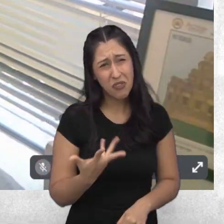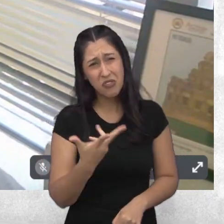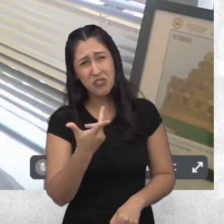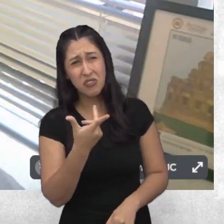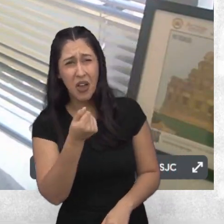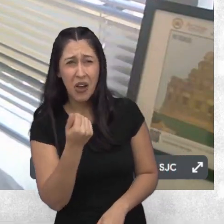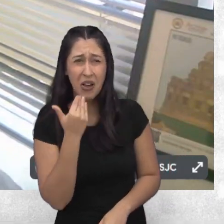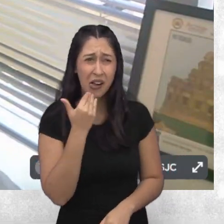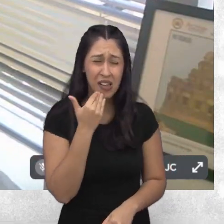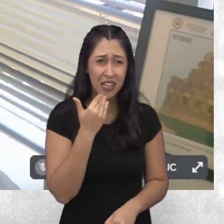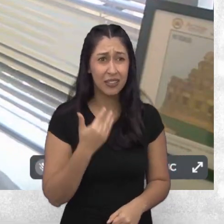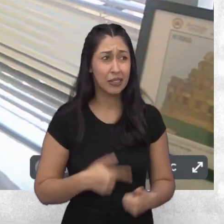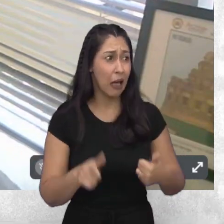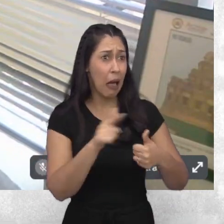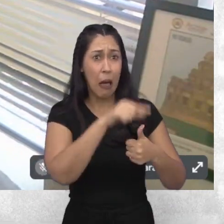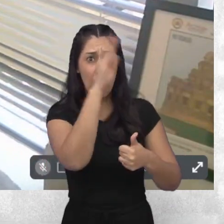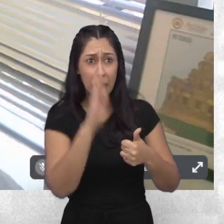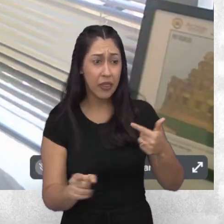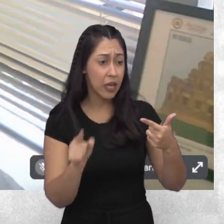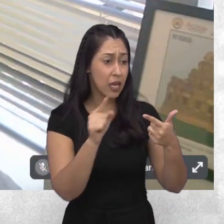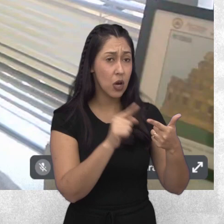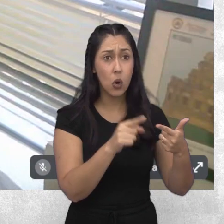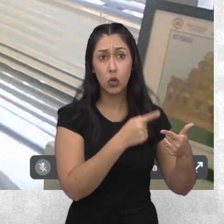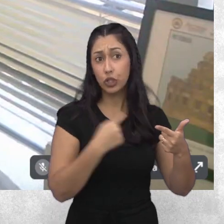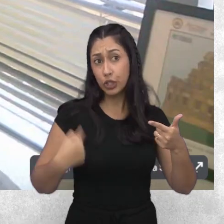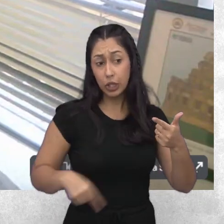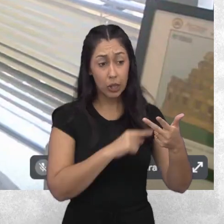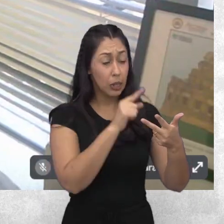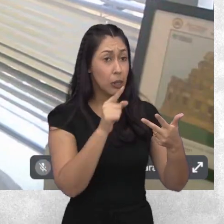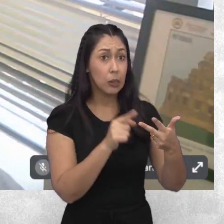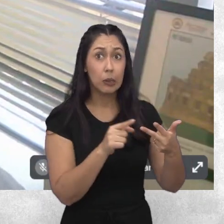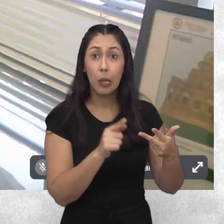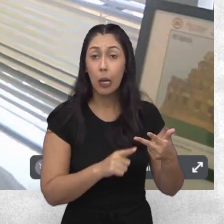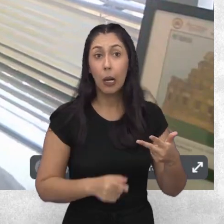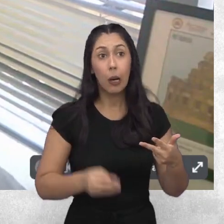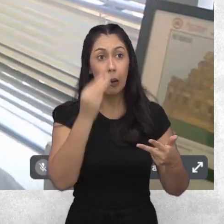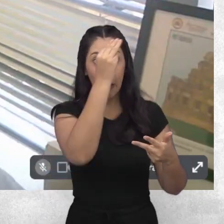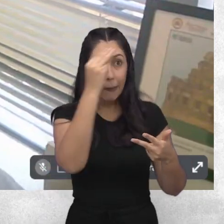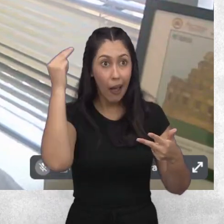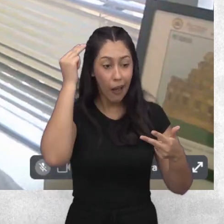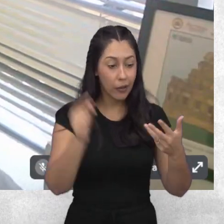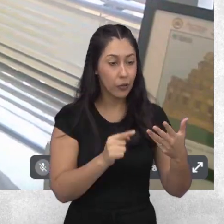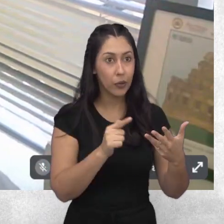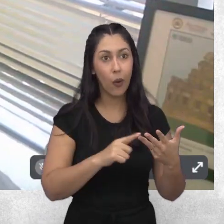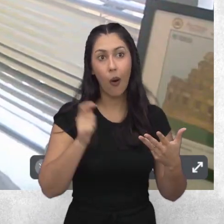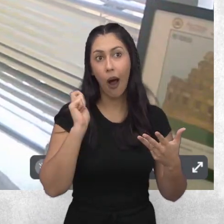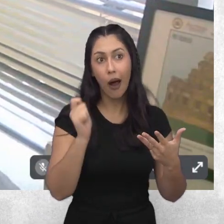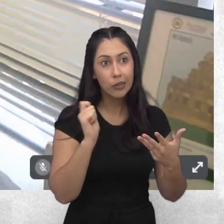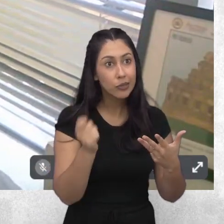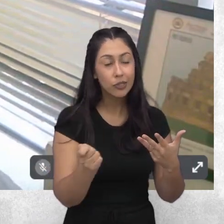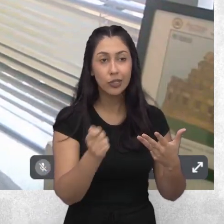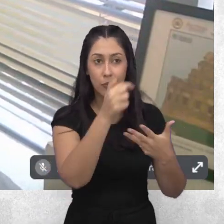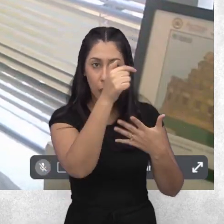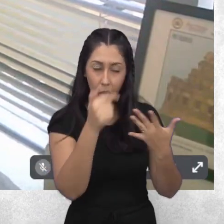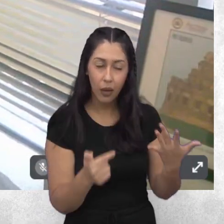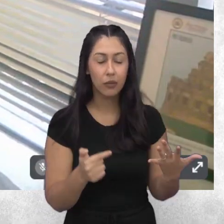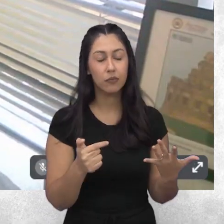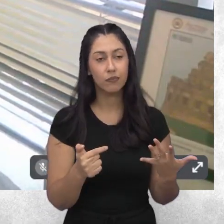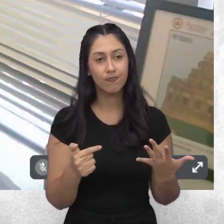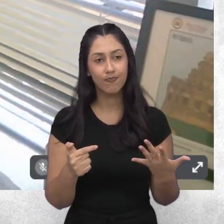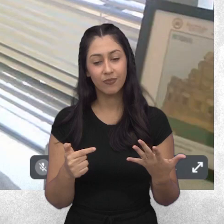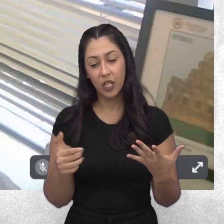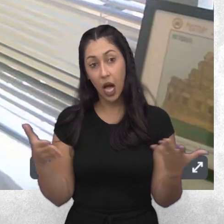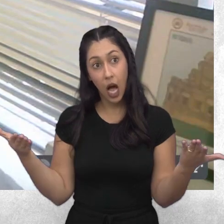Brasil, entra a China, entra a Índia, entra o México, entra a Argentina, vem desse aspecto, e aí se forma com um grupo